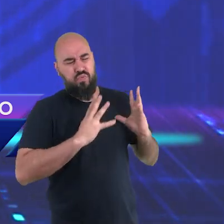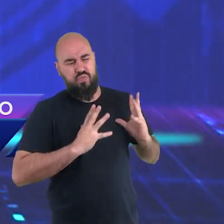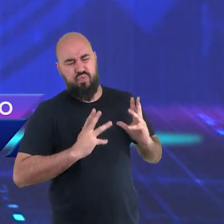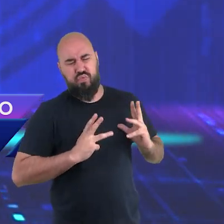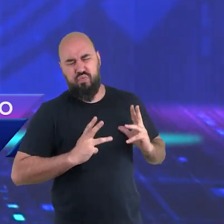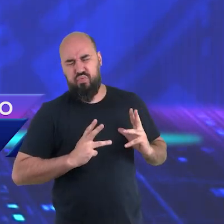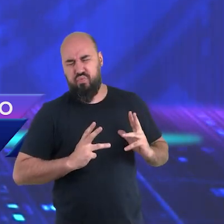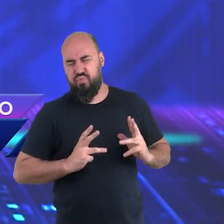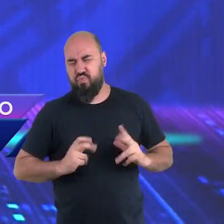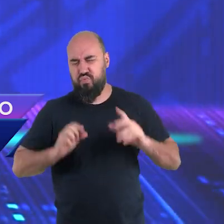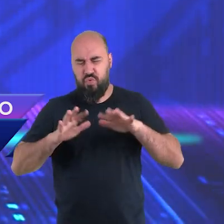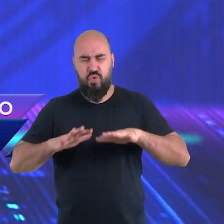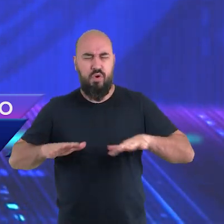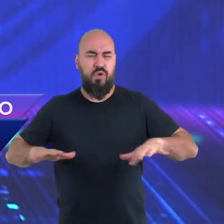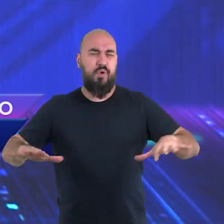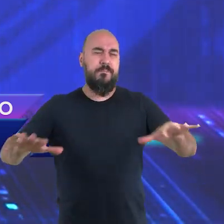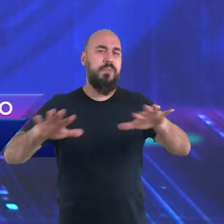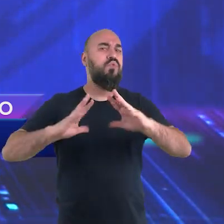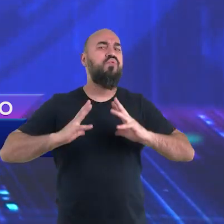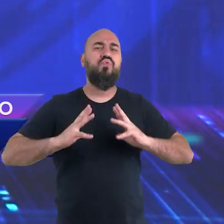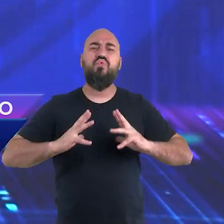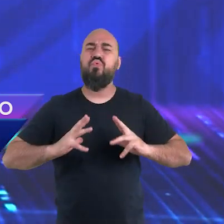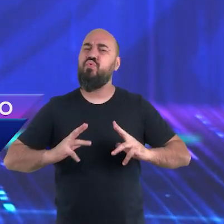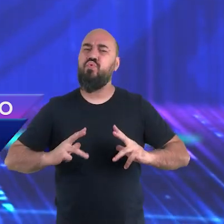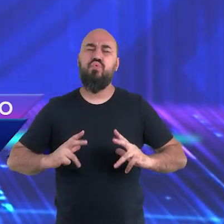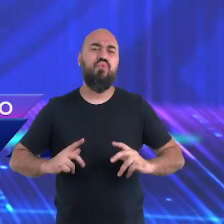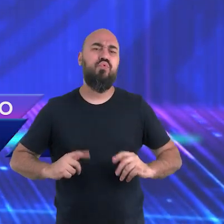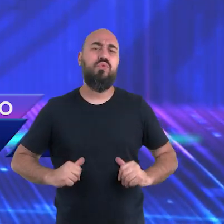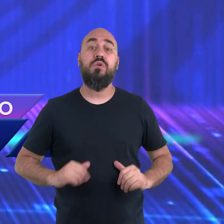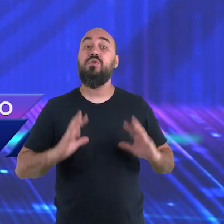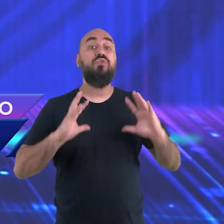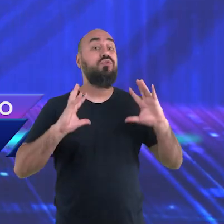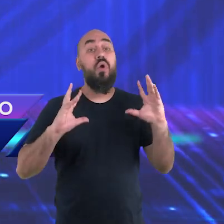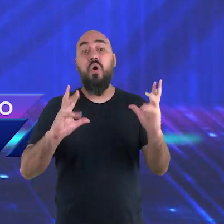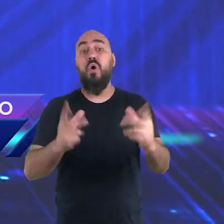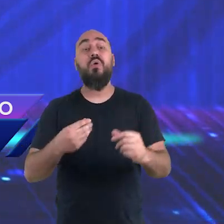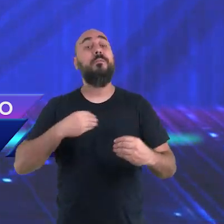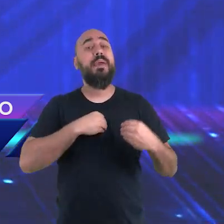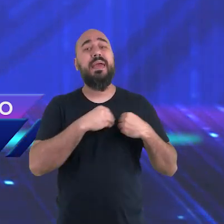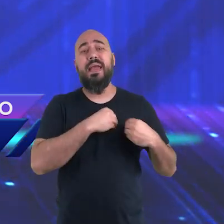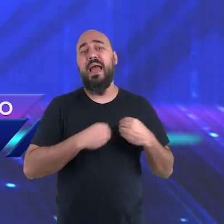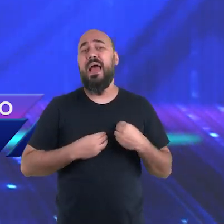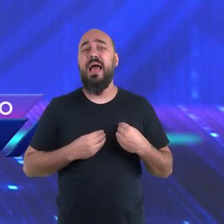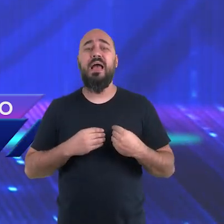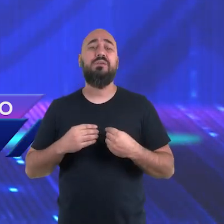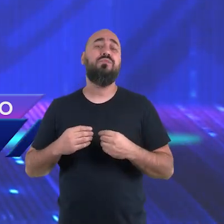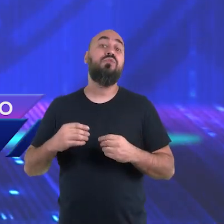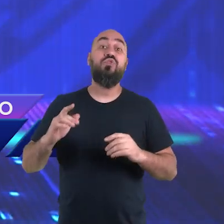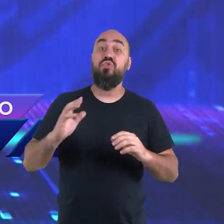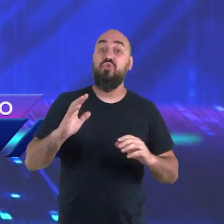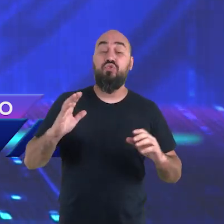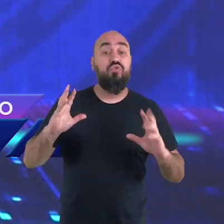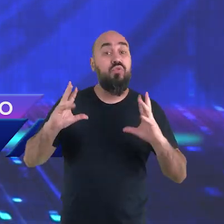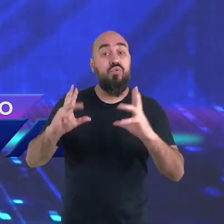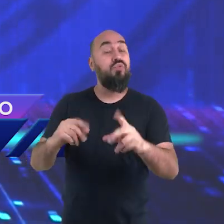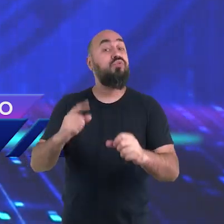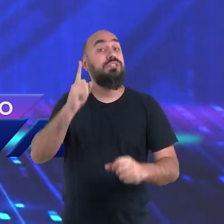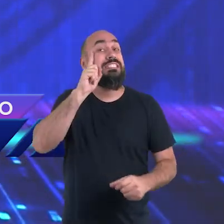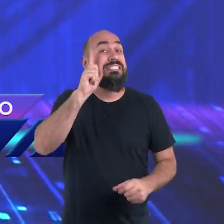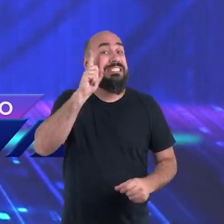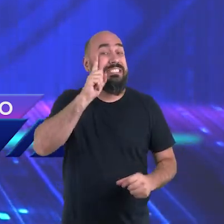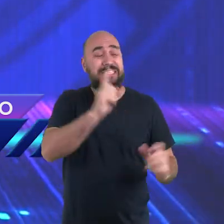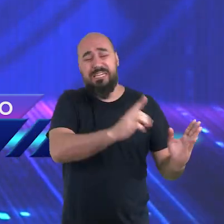sacerdote entrava no lugar santíssimo, todos os pecados que estavam lá no santuário, dos 12 meses do ano, dos